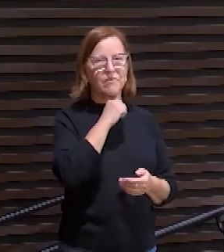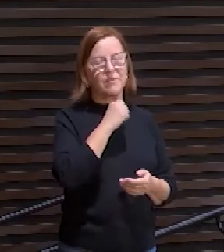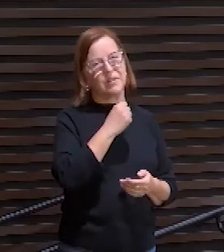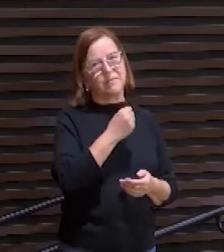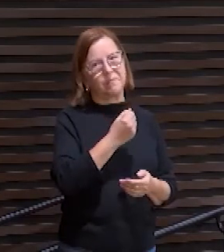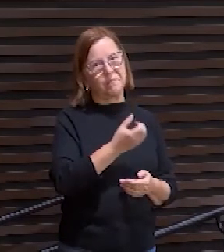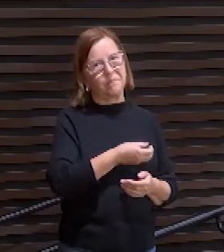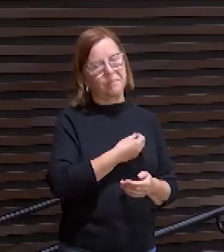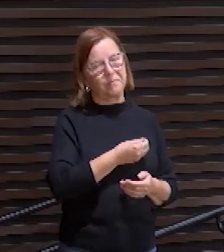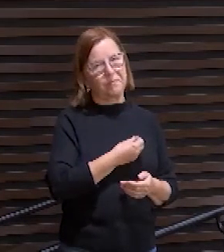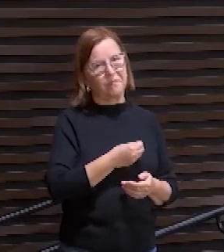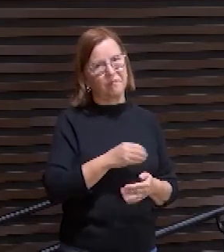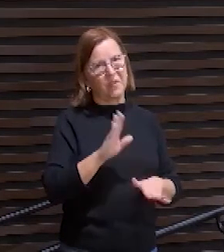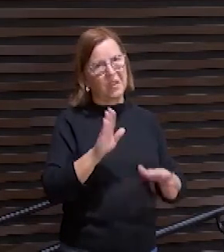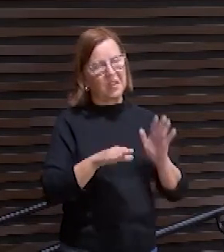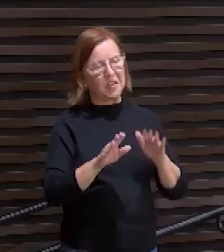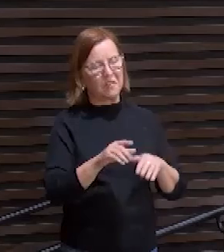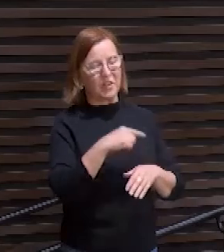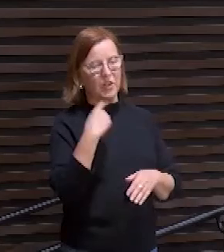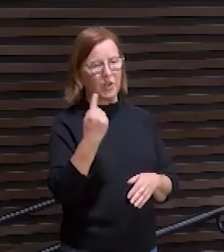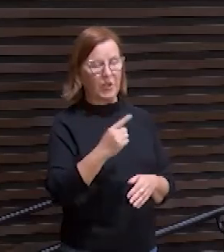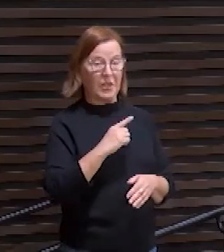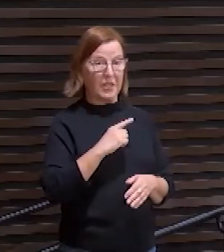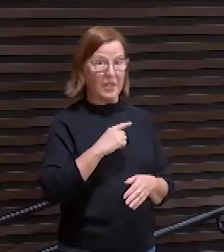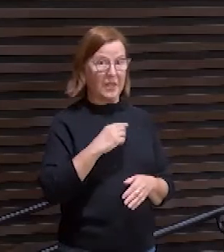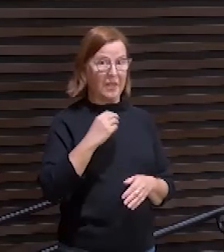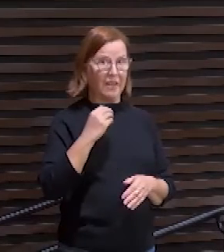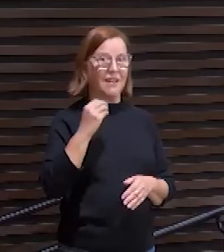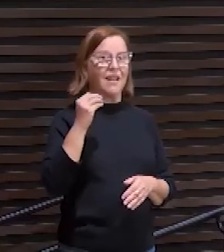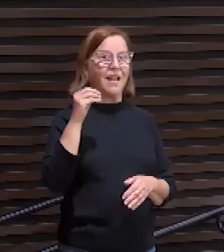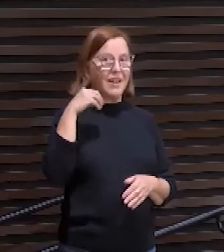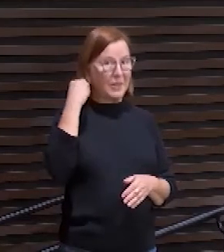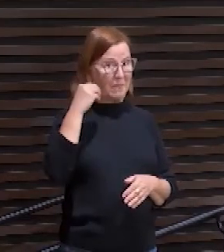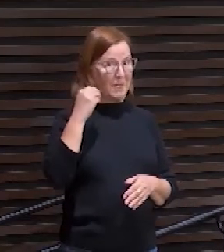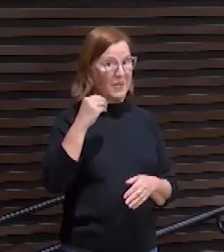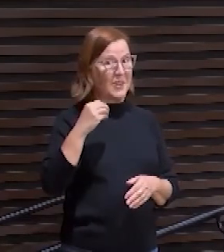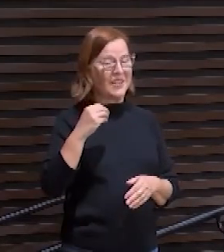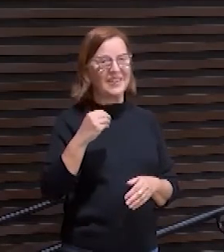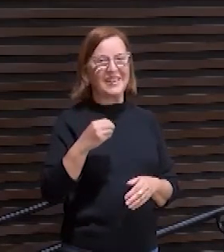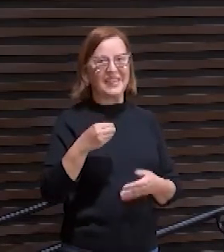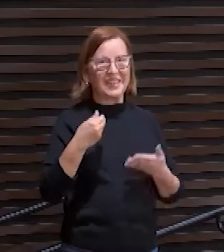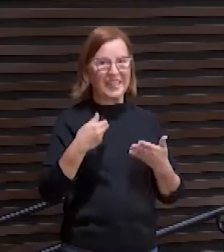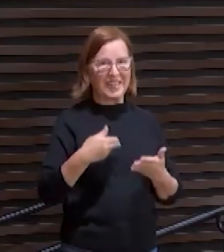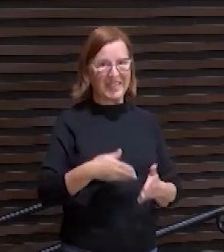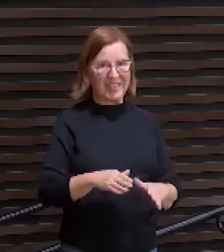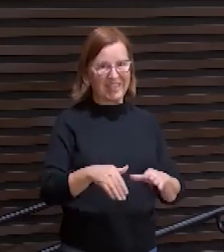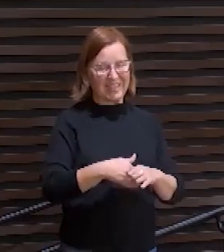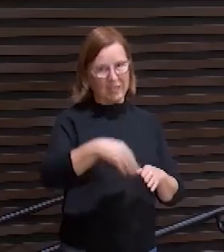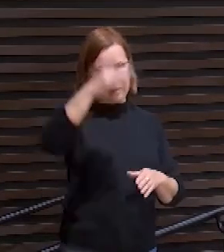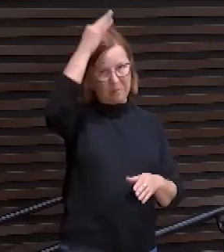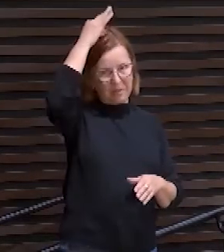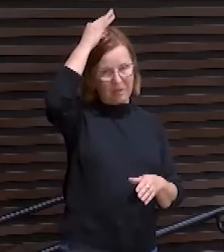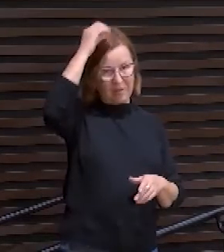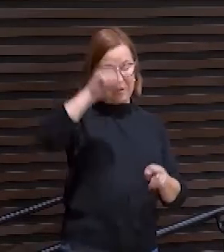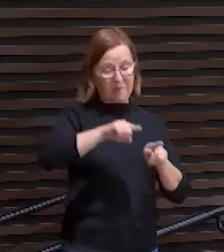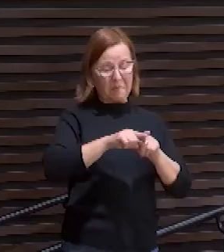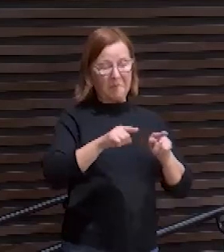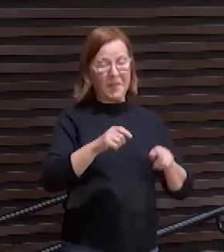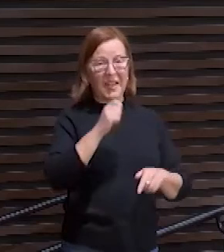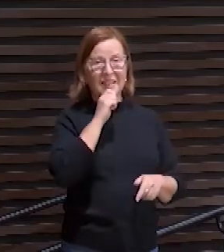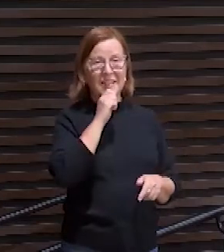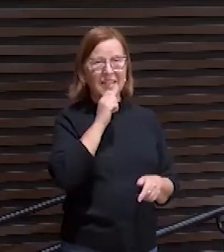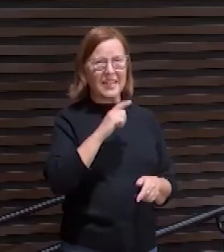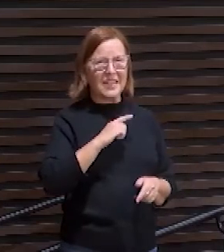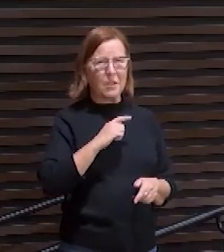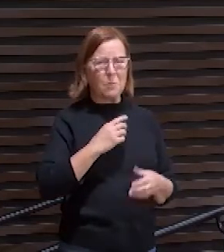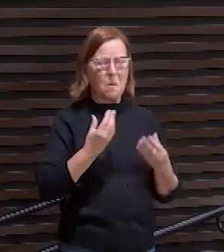Talvez nós tenhamos tido uma experiência de novo nascimento, mas ainda carregamos muitas coisas do velho homem.